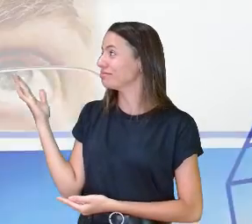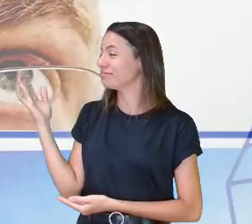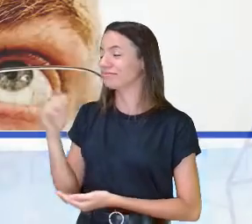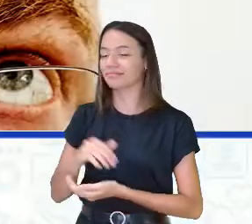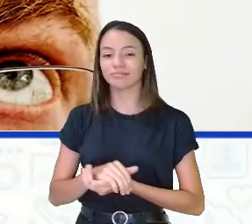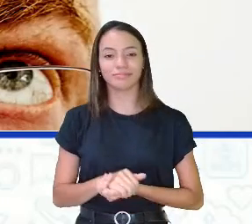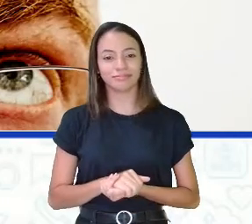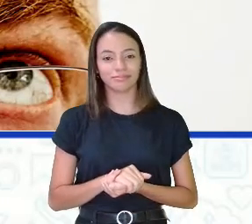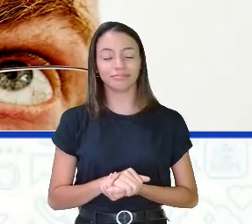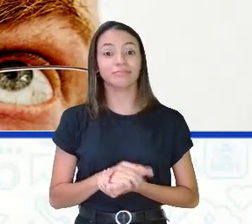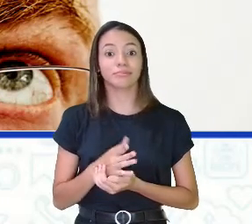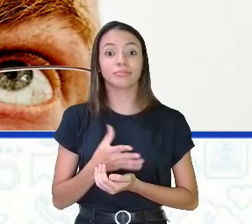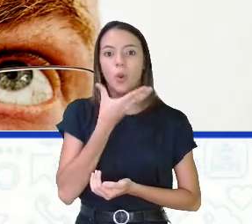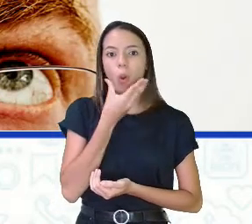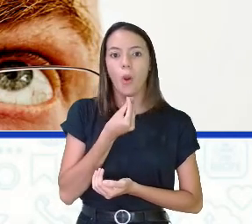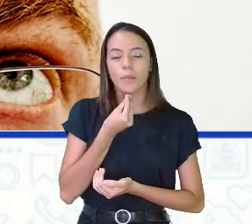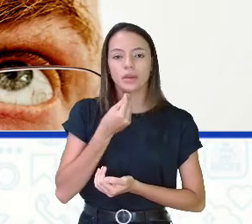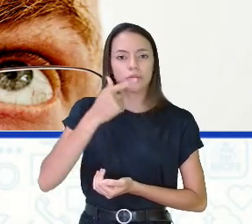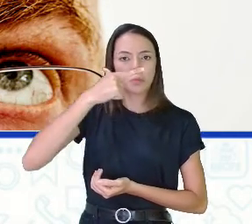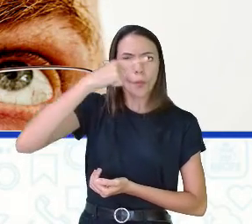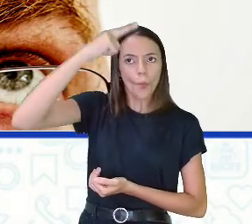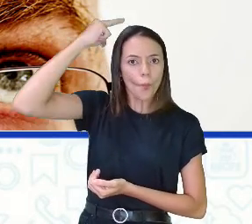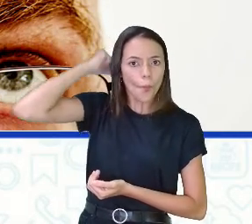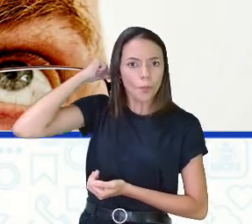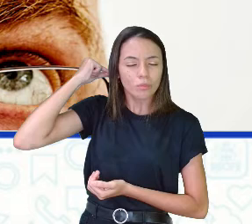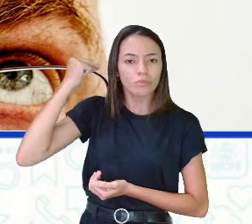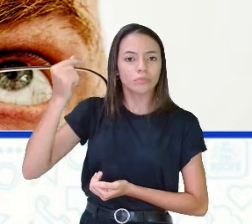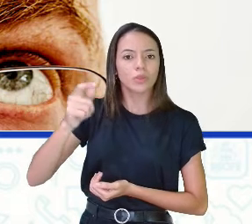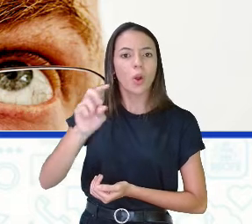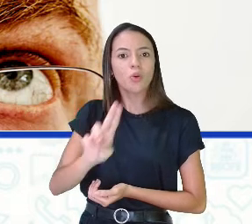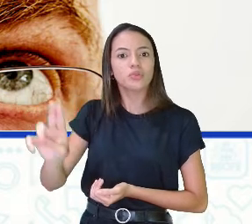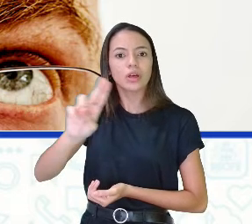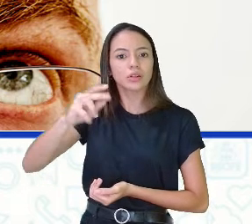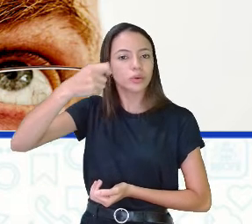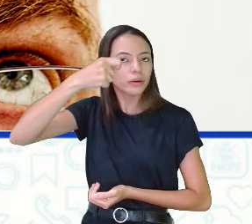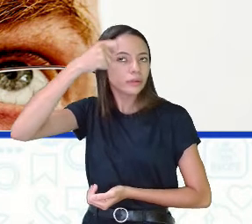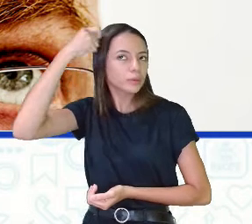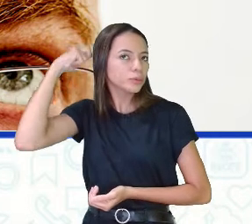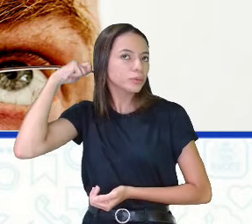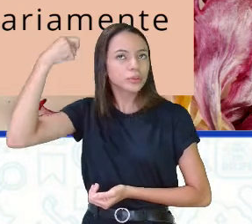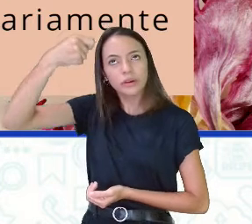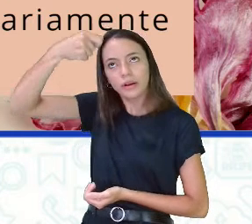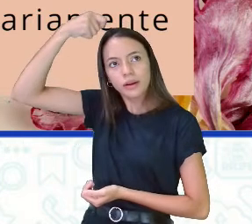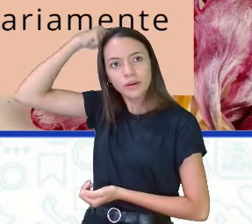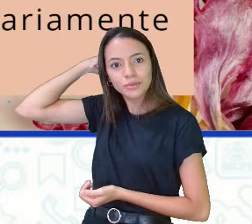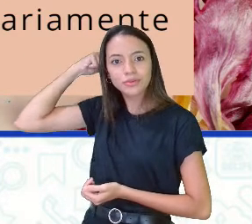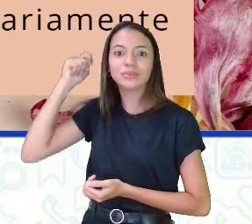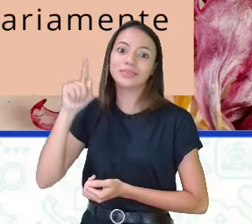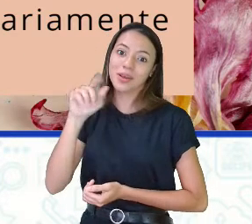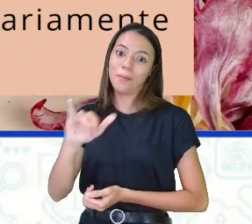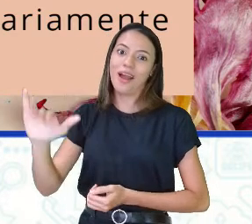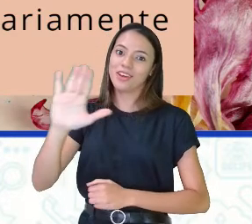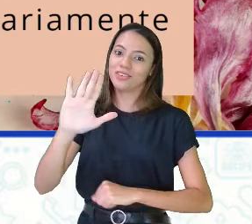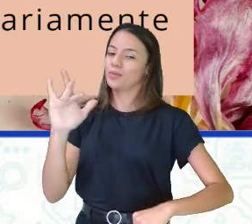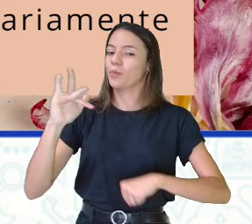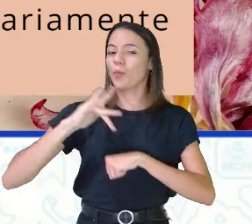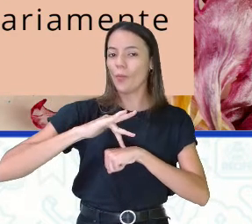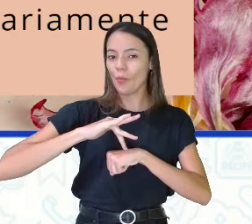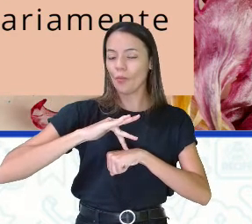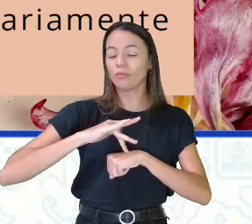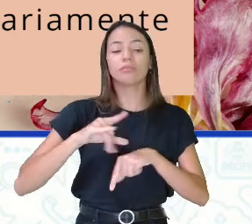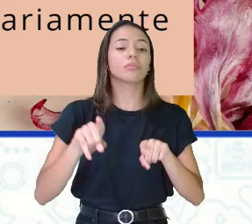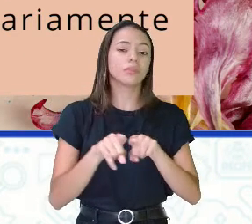o moço, né, careca com escova, que é uma imagem irônica, tá? E a gente tem a